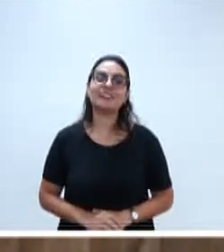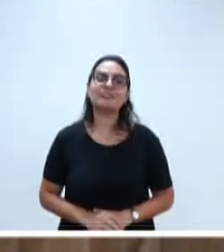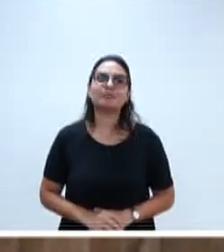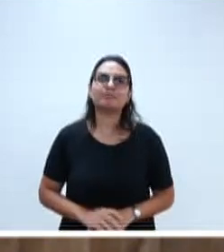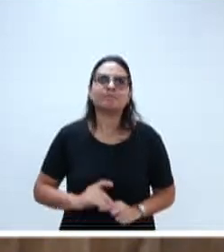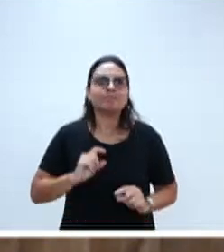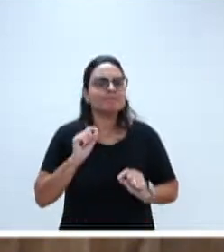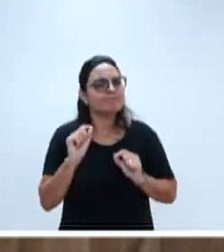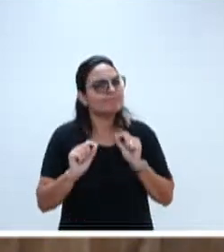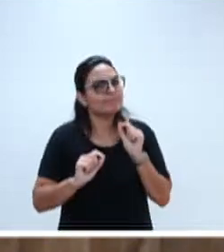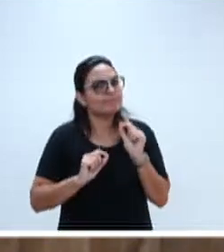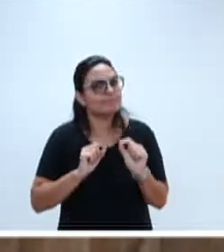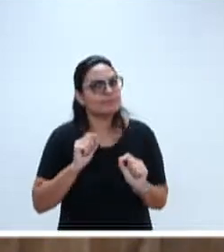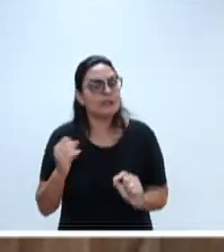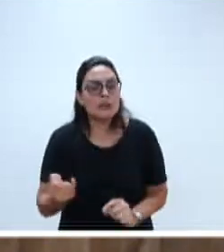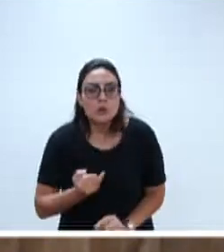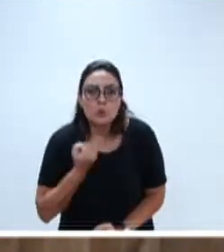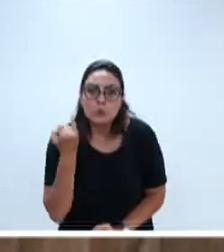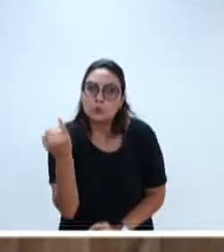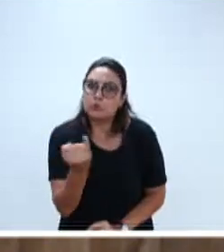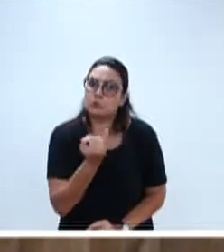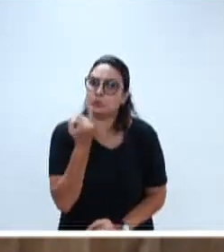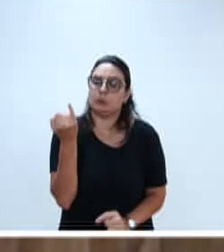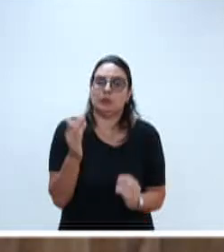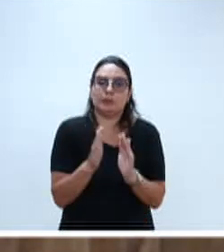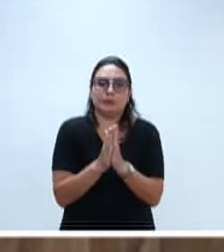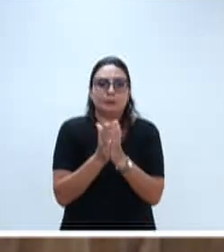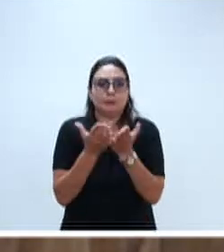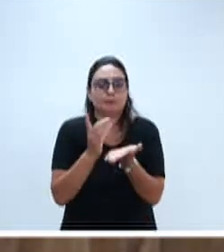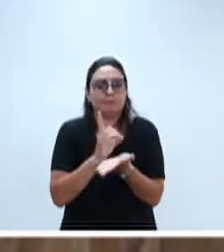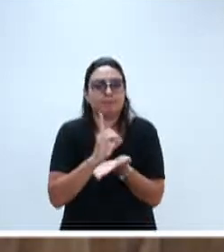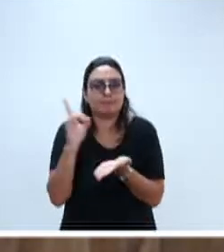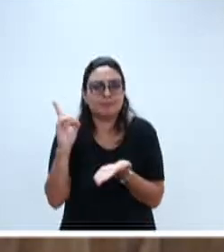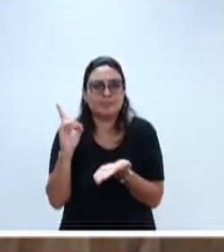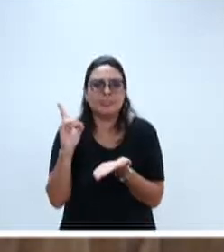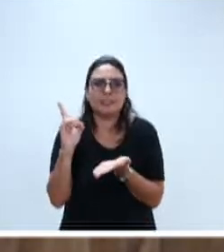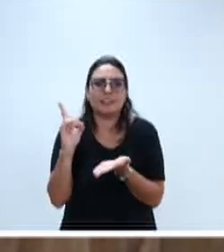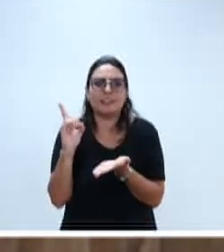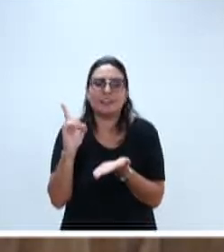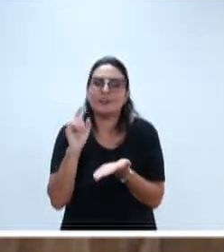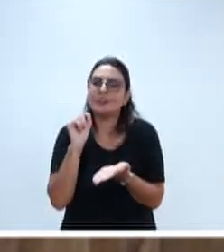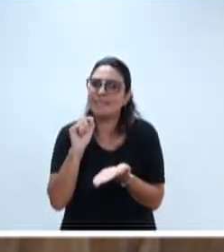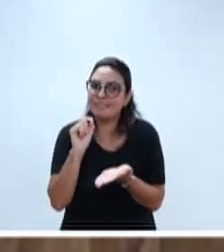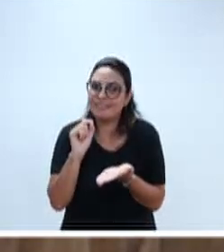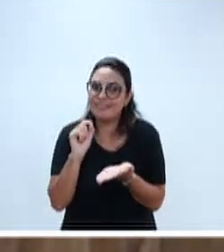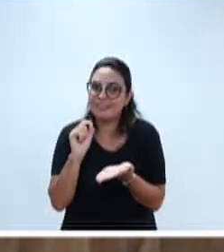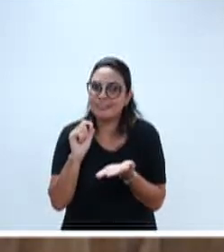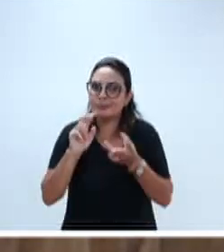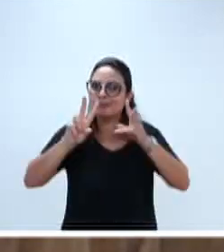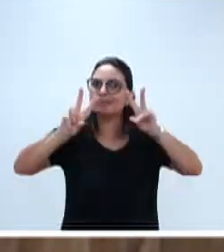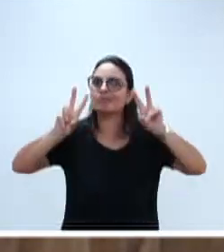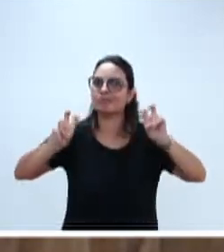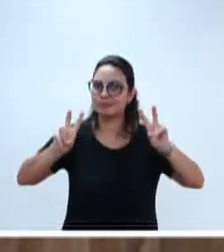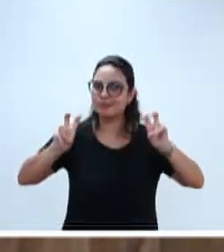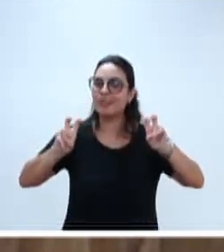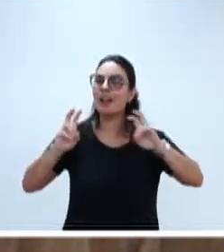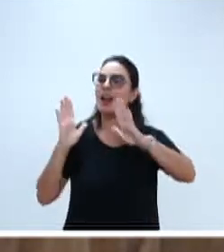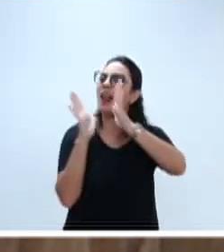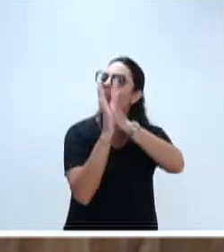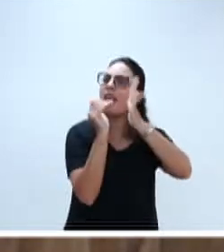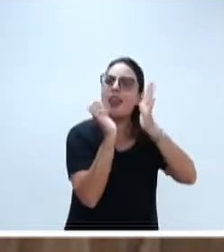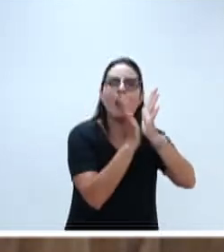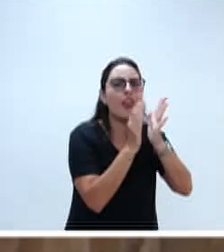muito forte na palavra de Deus é o assunto celebração, louvor a Deus. O Salmo 100